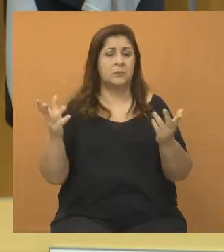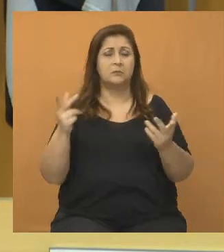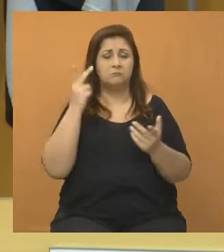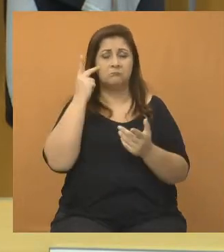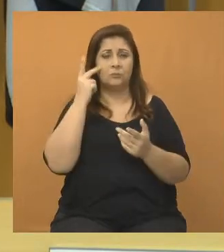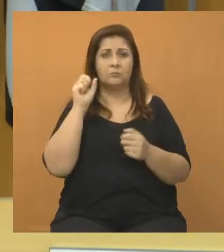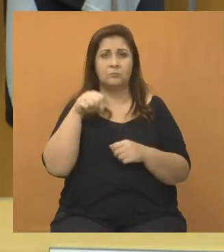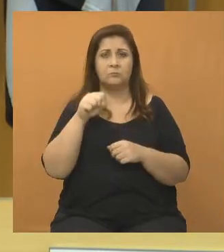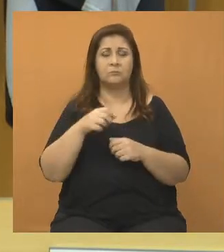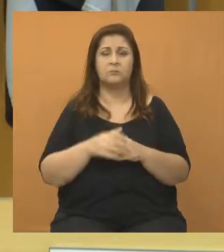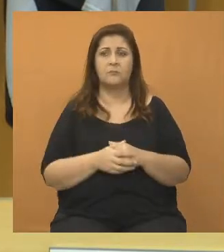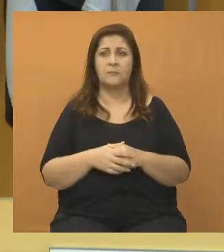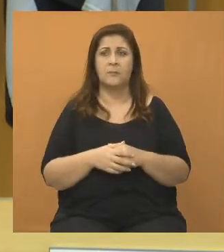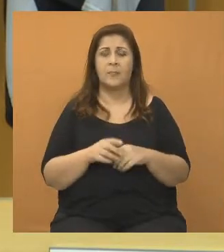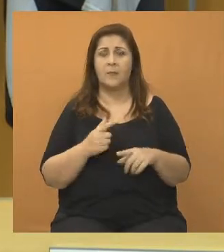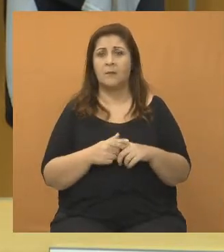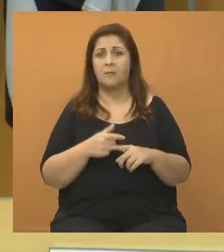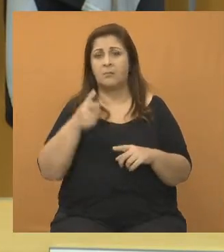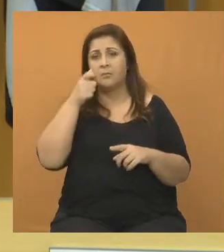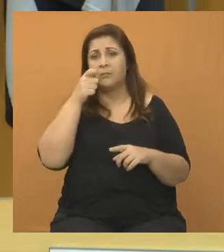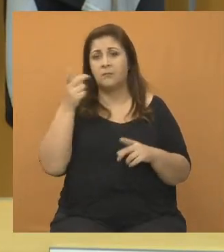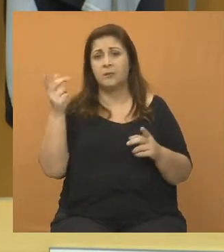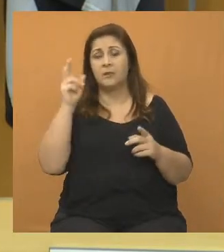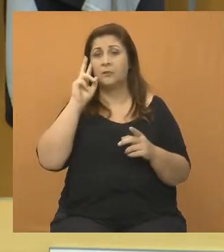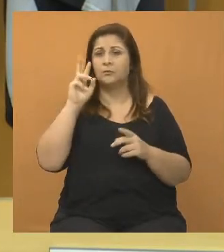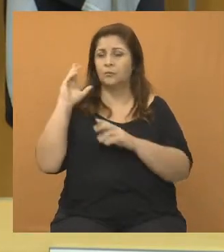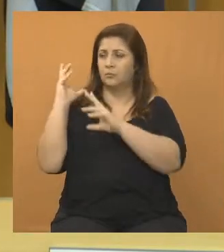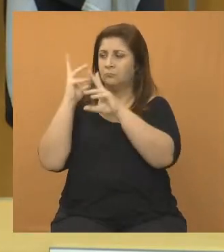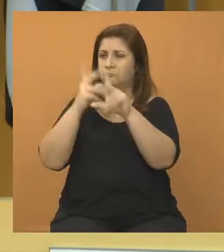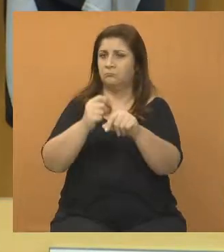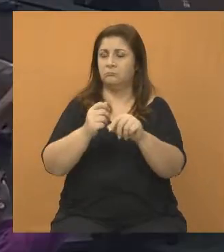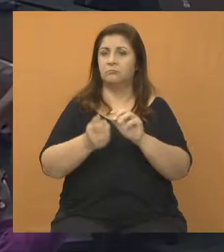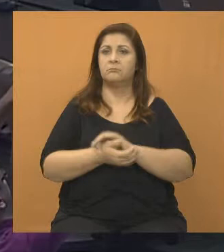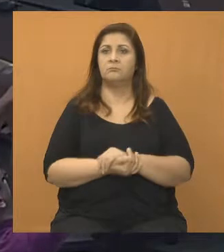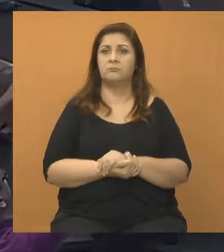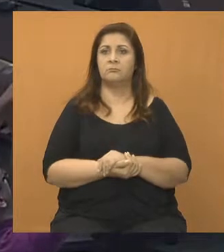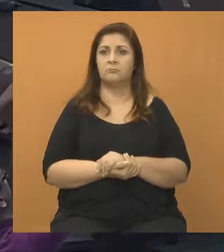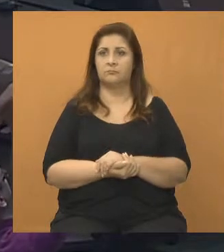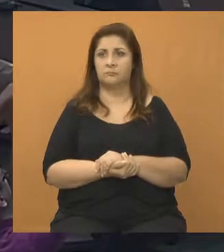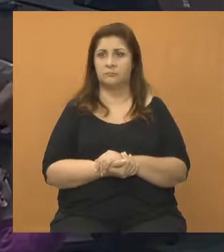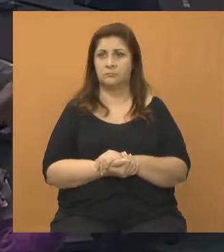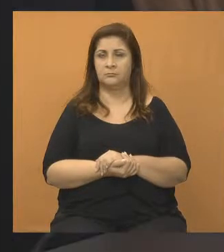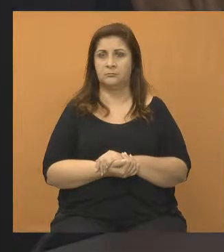factível, dado o histórico do município dos últimos 10, 12 anos. Ok.